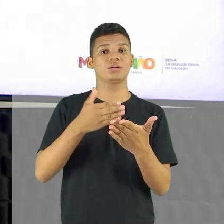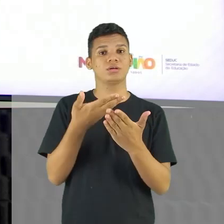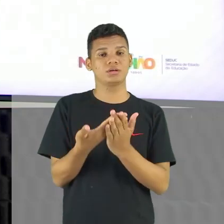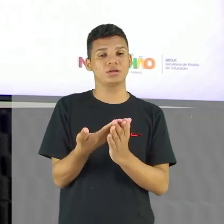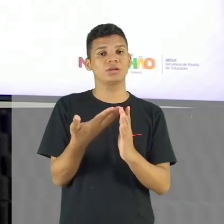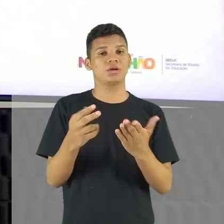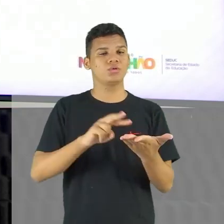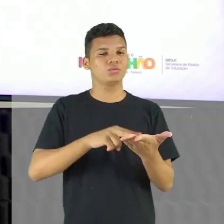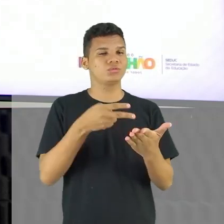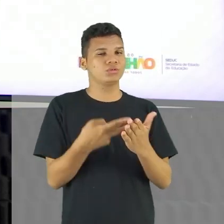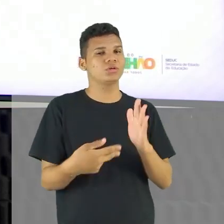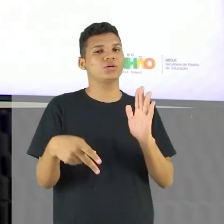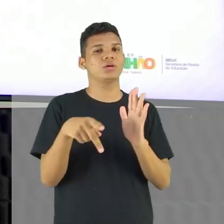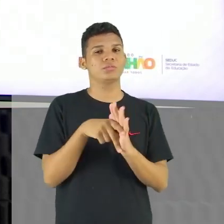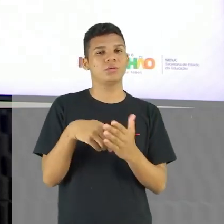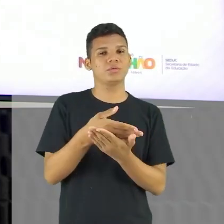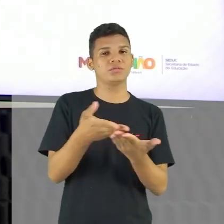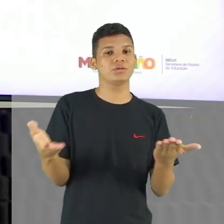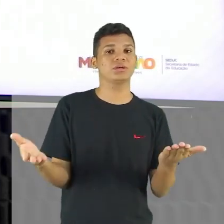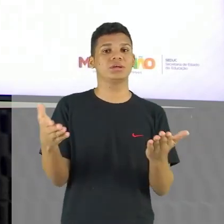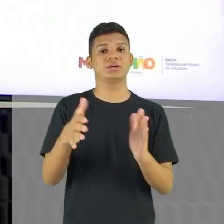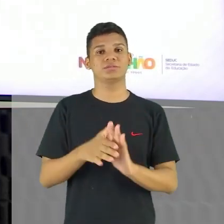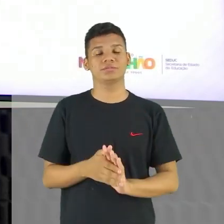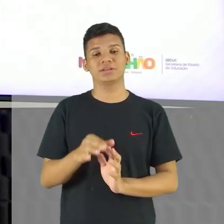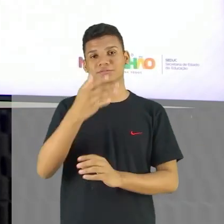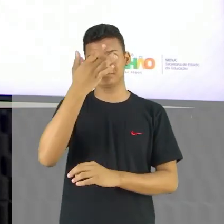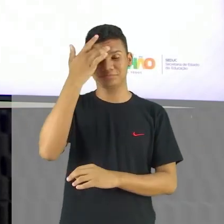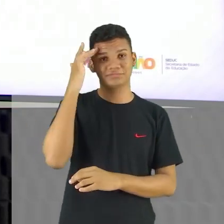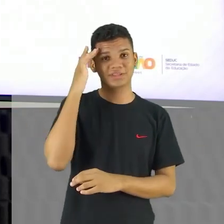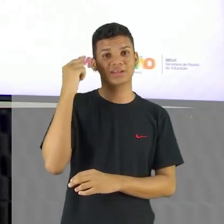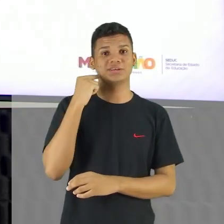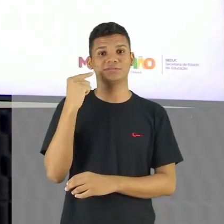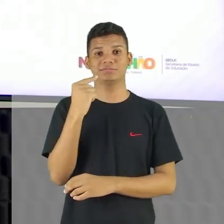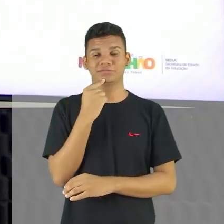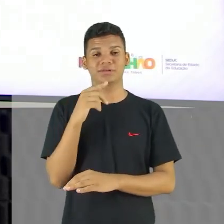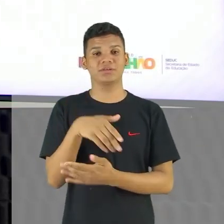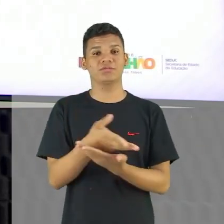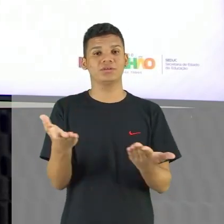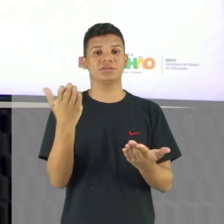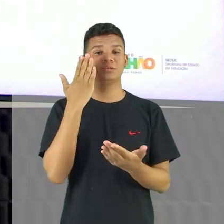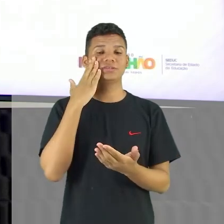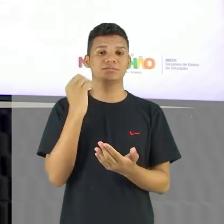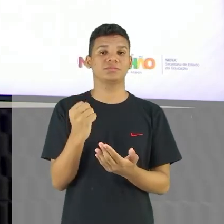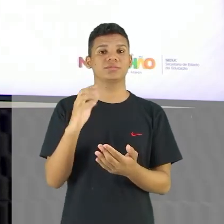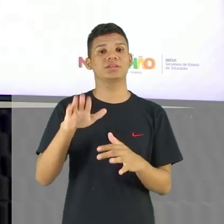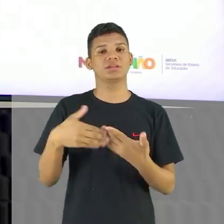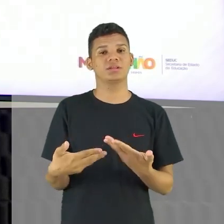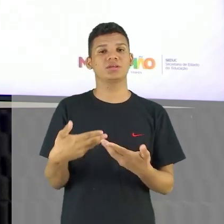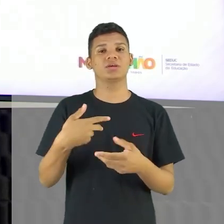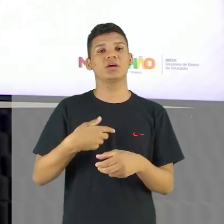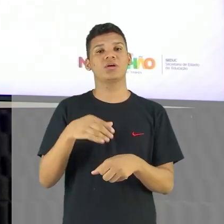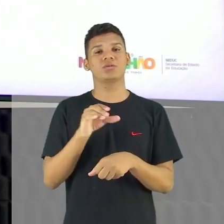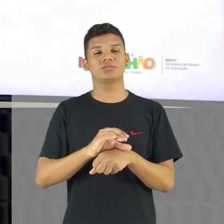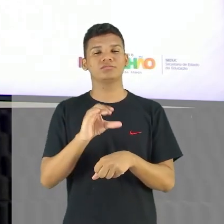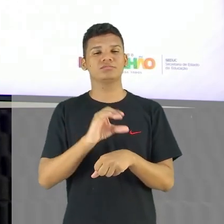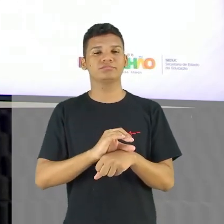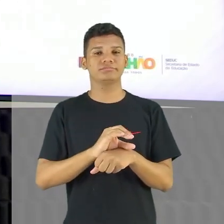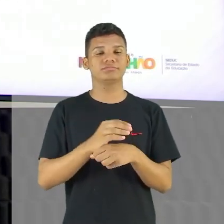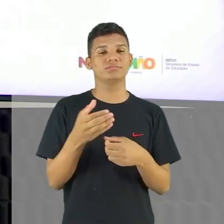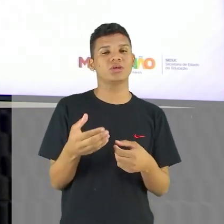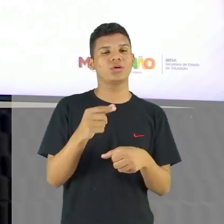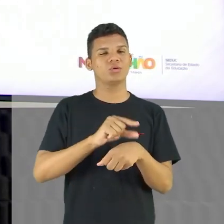trazendo o nosso conteúdo aos nossos chuchus que não podem nos ouvir. Como você já sabe, preparatório